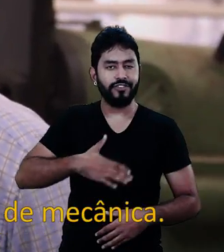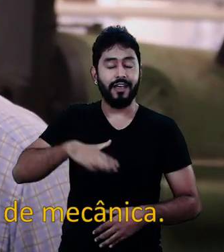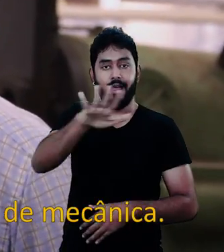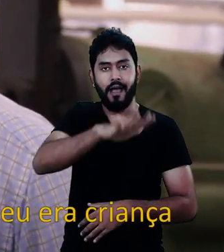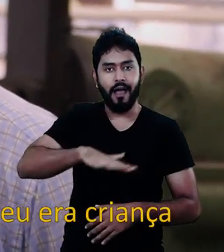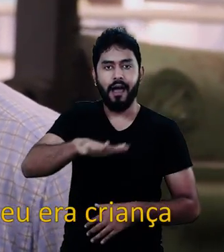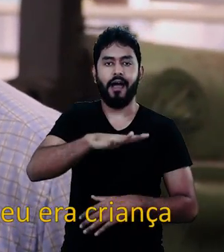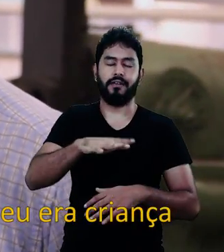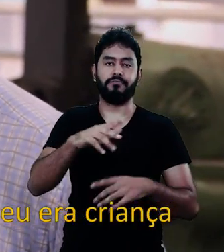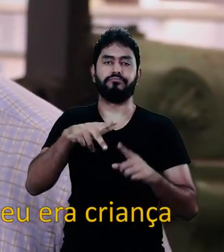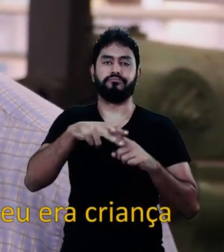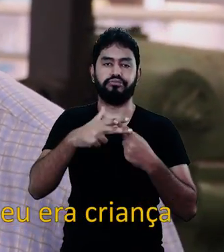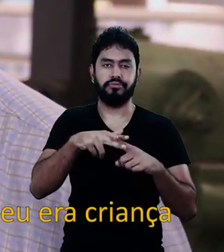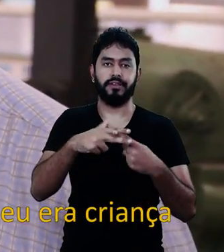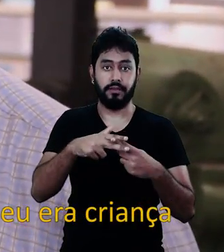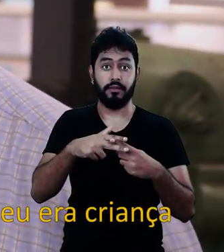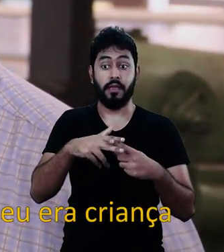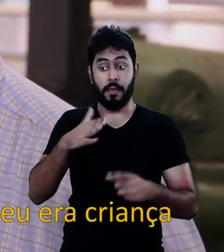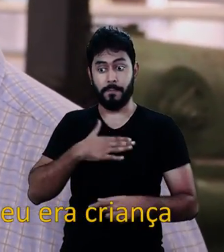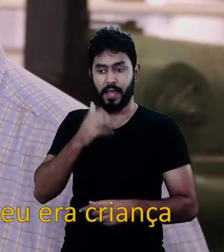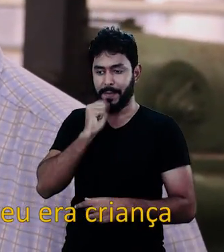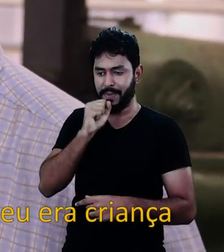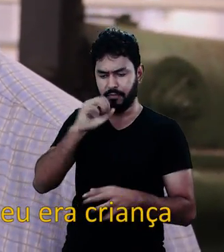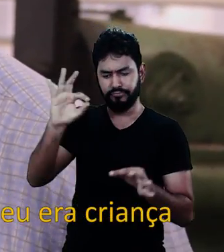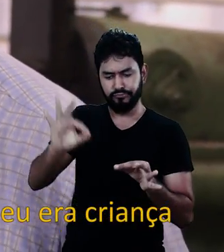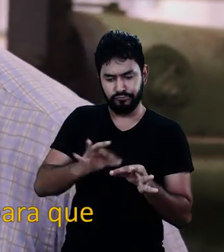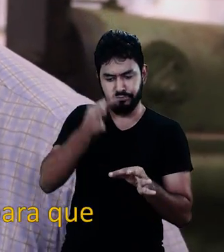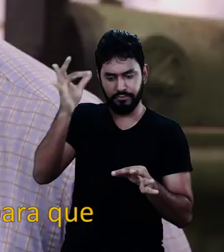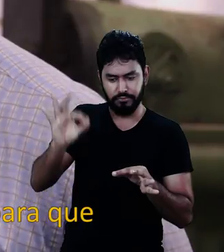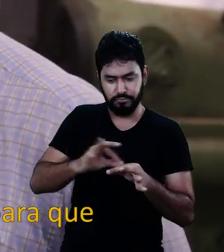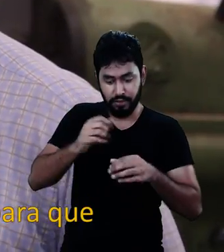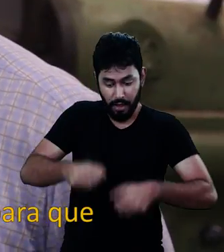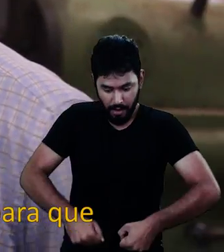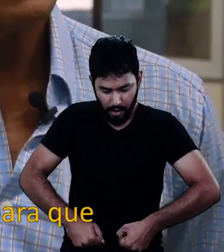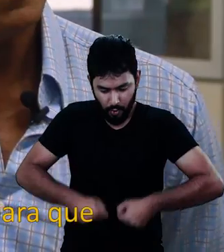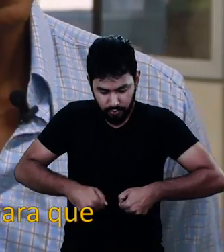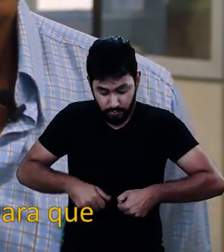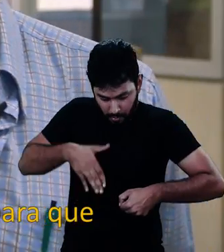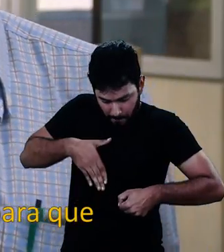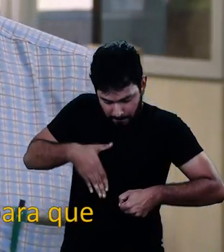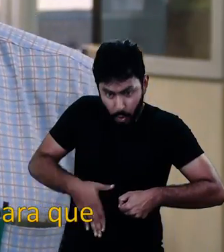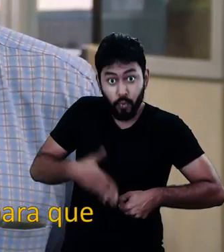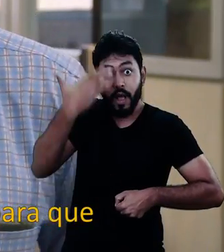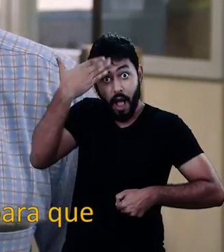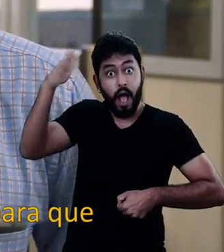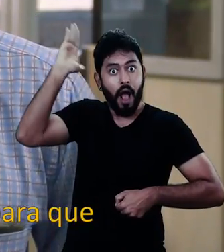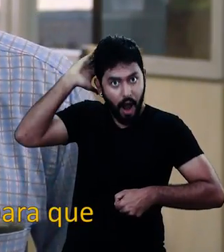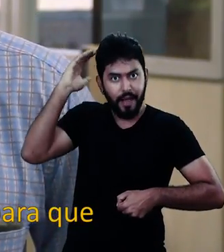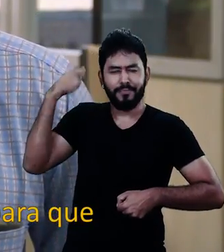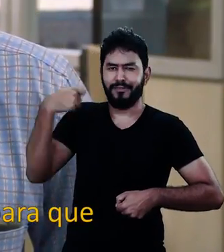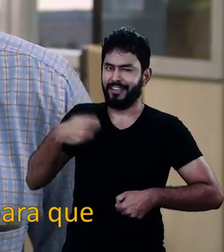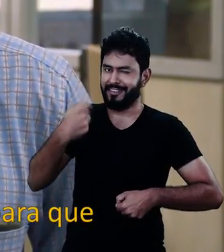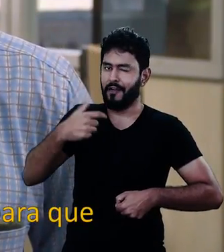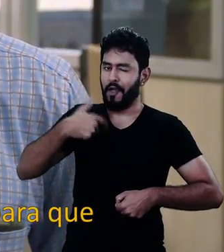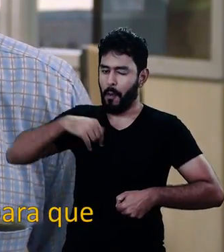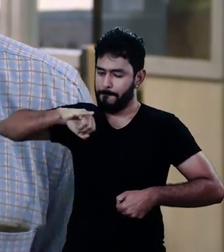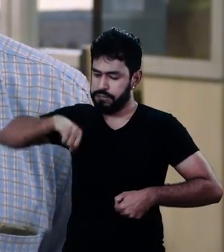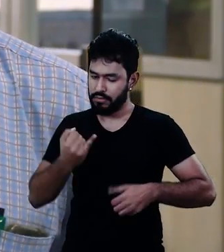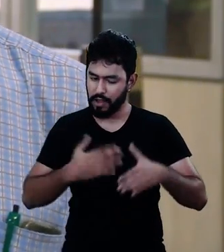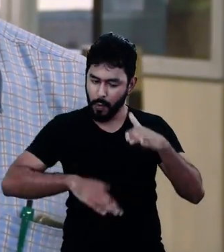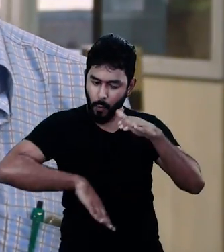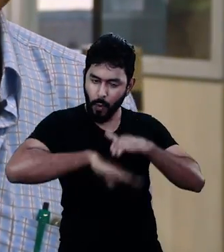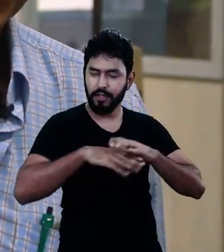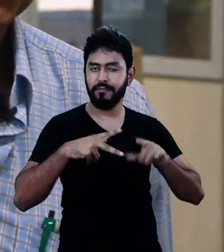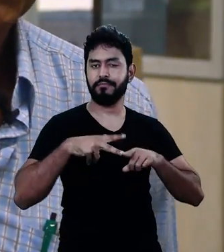mecânica. Minha mãe fazia um calção para mim quando era criança e o calção tinha que ter um bolso atrás para que eu